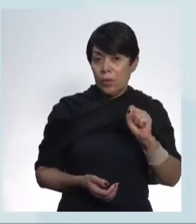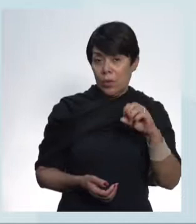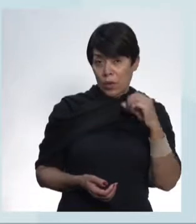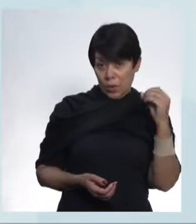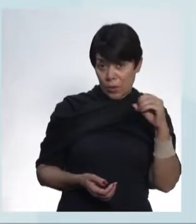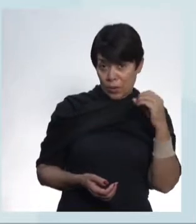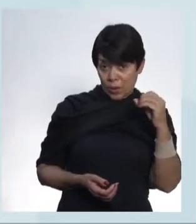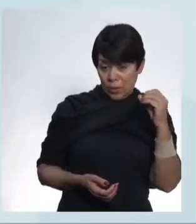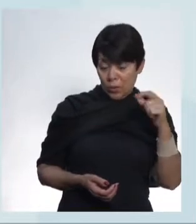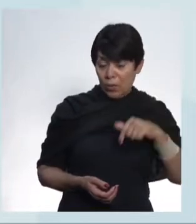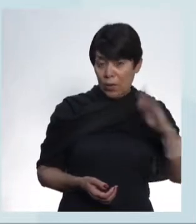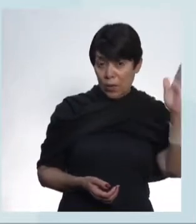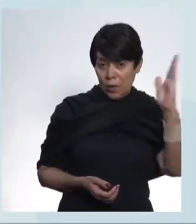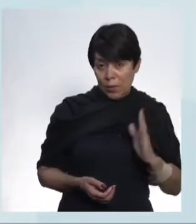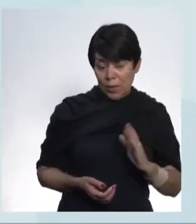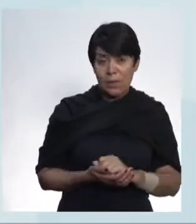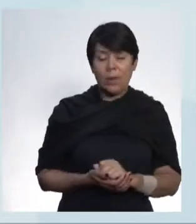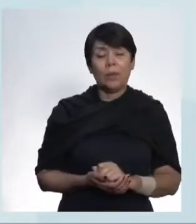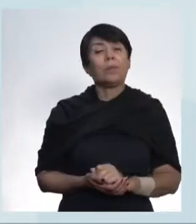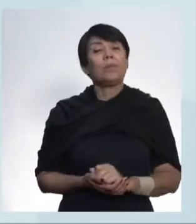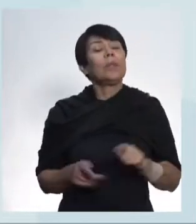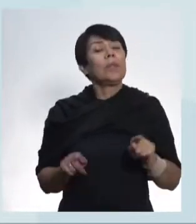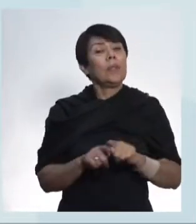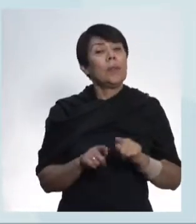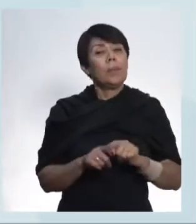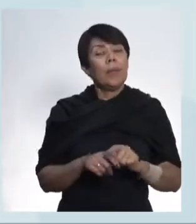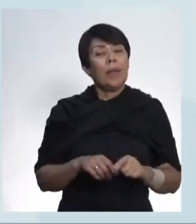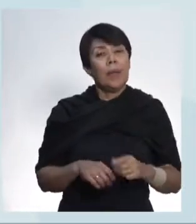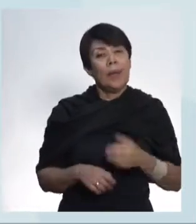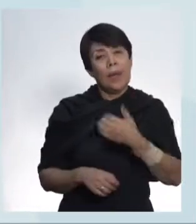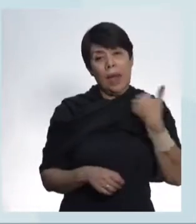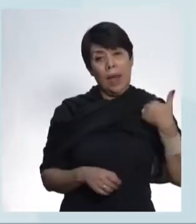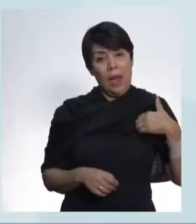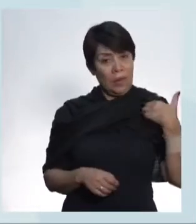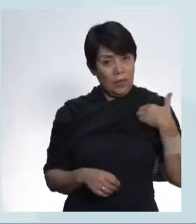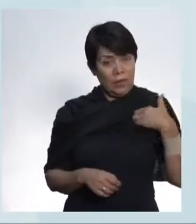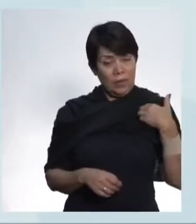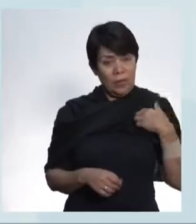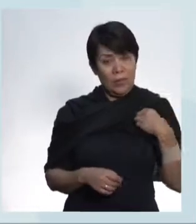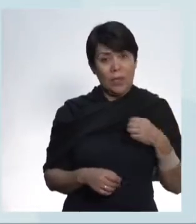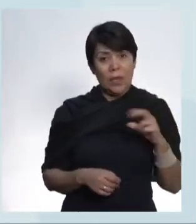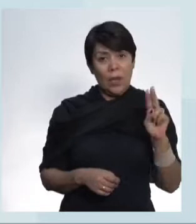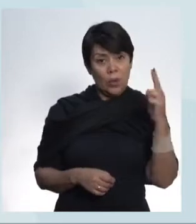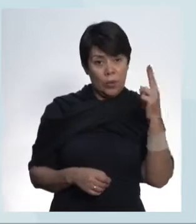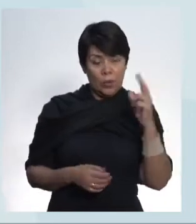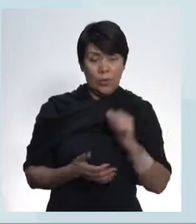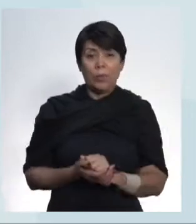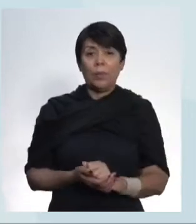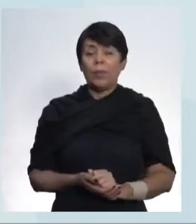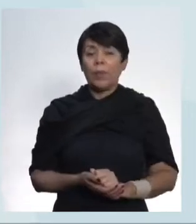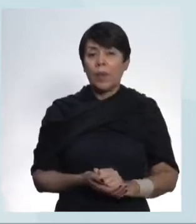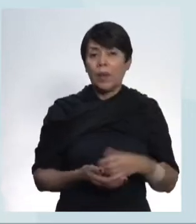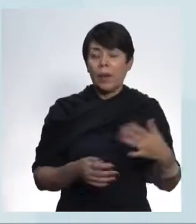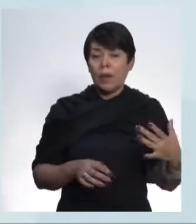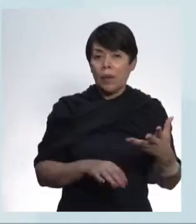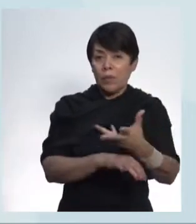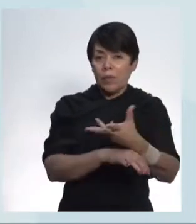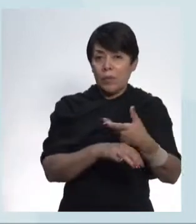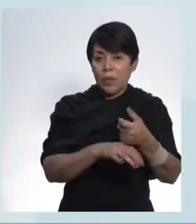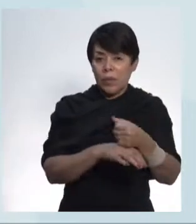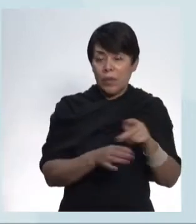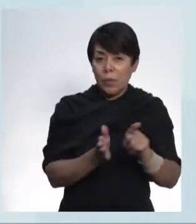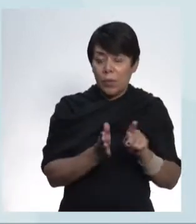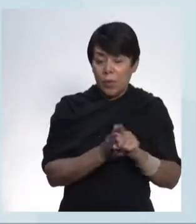se estendendo aí pela Argentina e pelo Uruguai e em outros países. Ele é constituído principalmente por uma vegetação